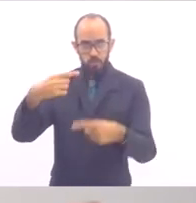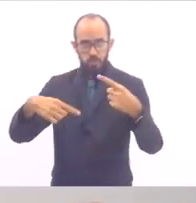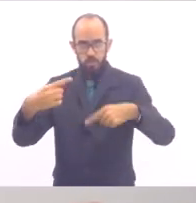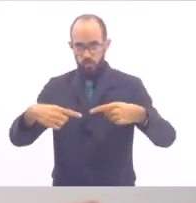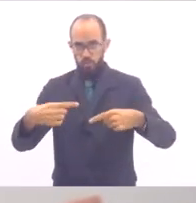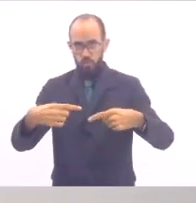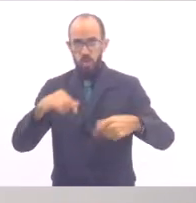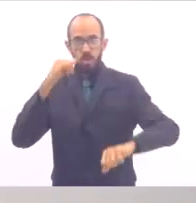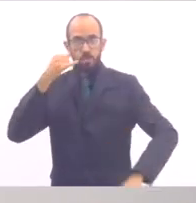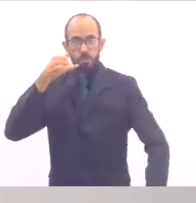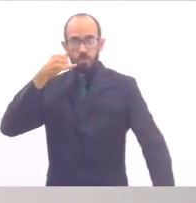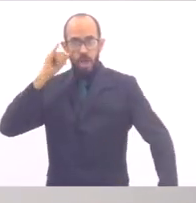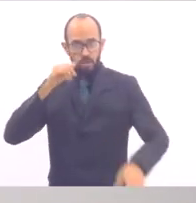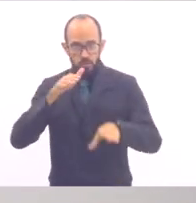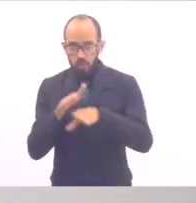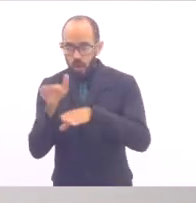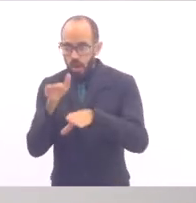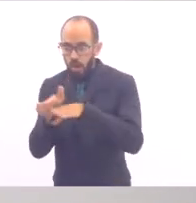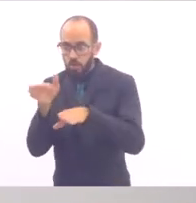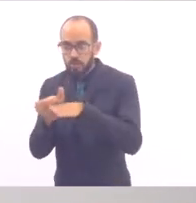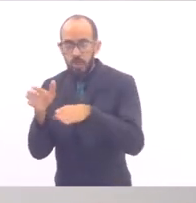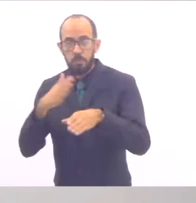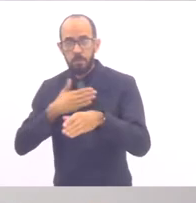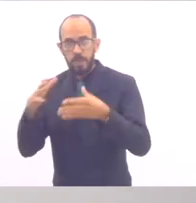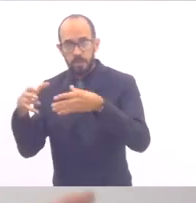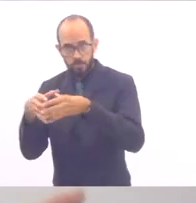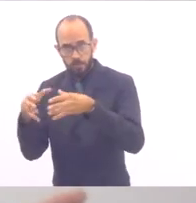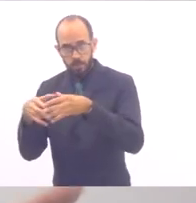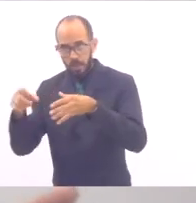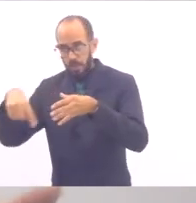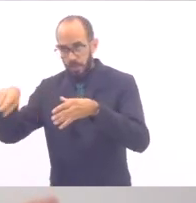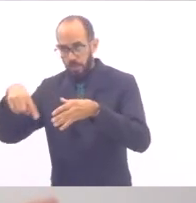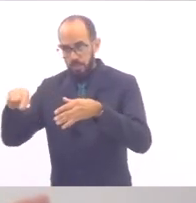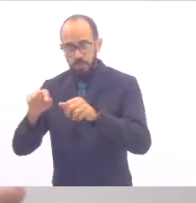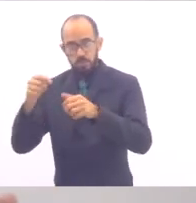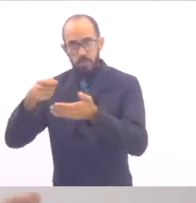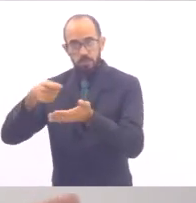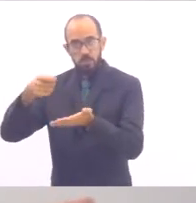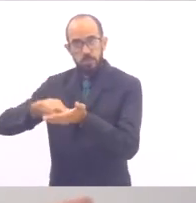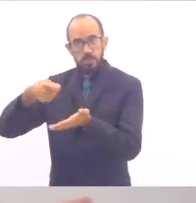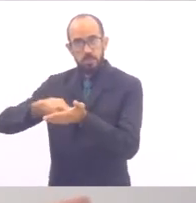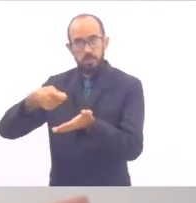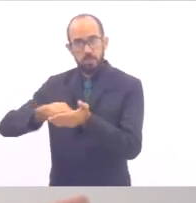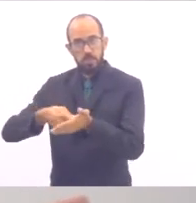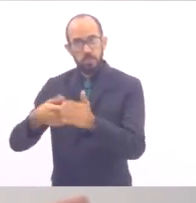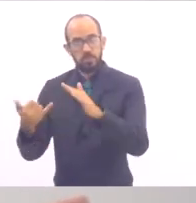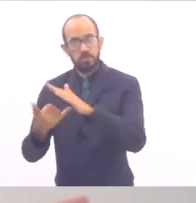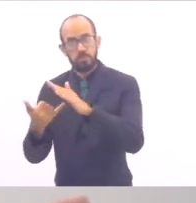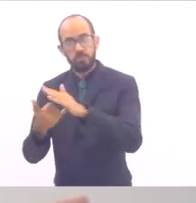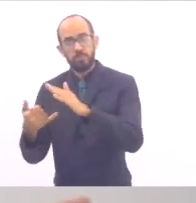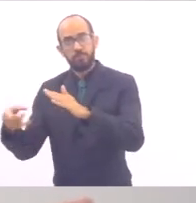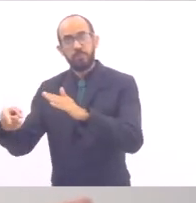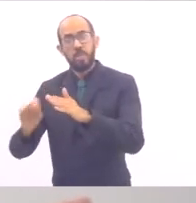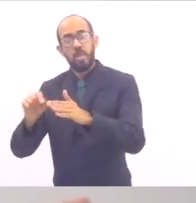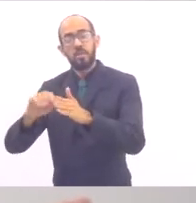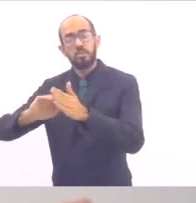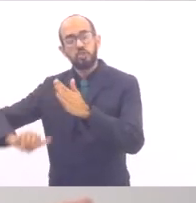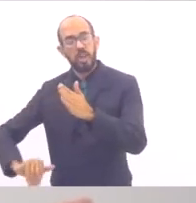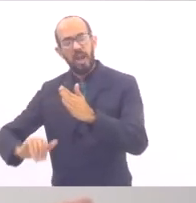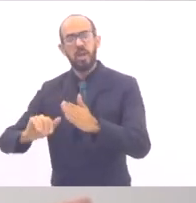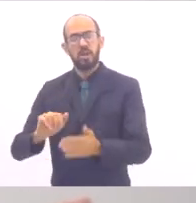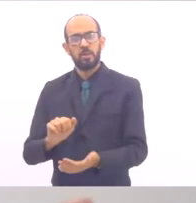Piraí foi instruída pela minha equipe para ela mesma fazer a inexigibilidade da cooperativa que estava lá. E foi um